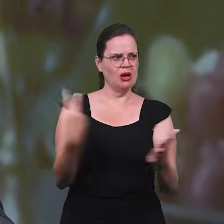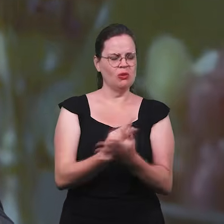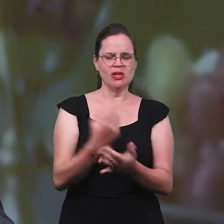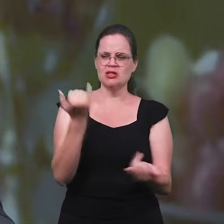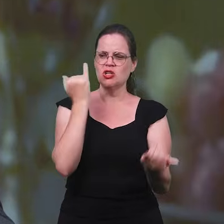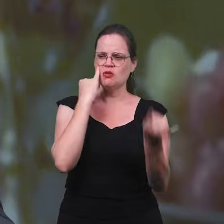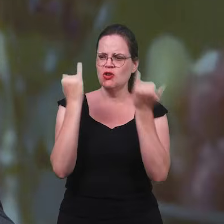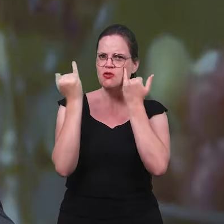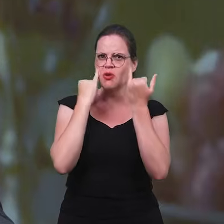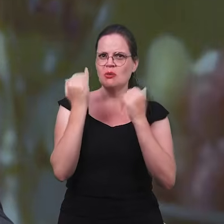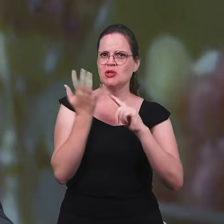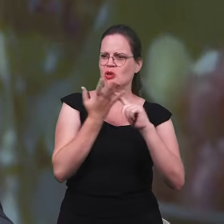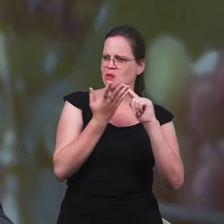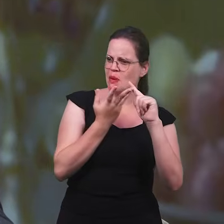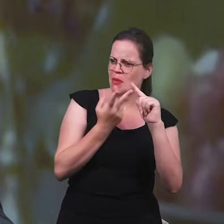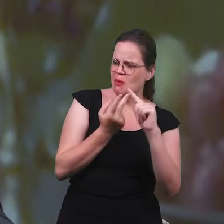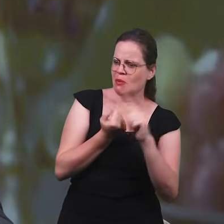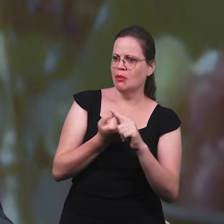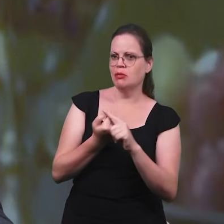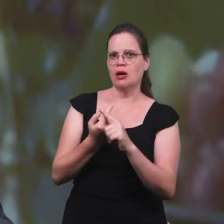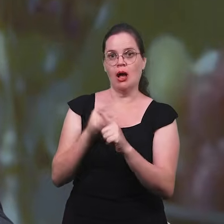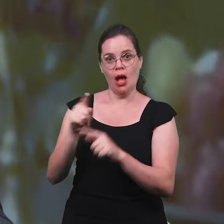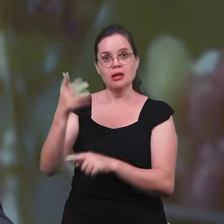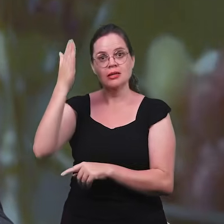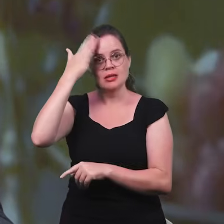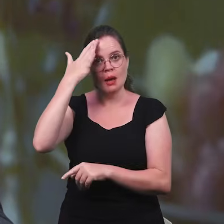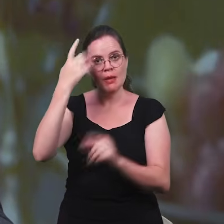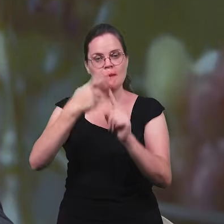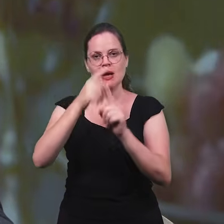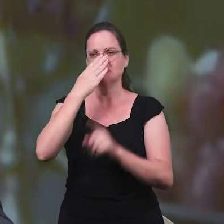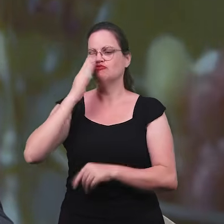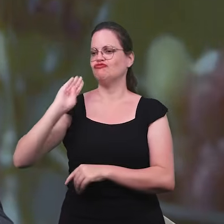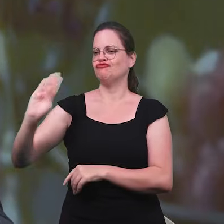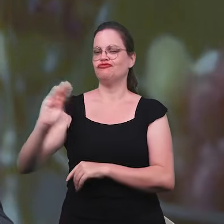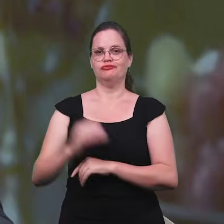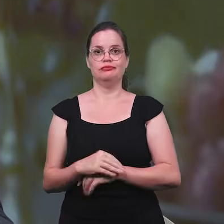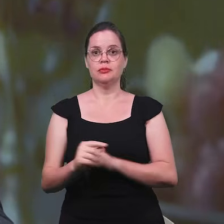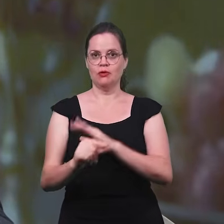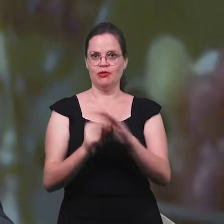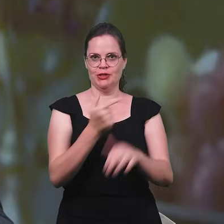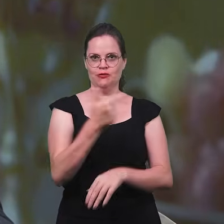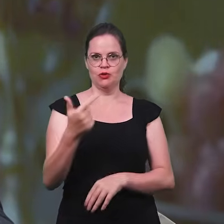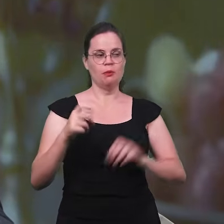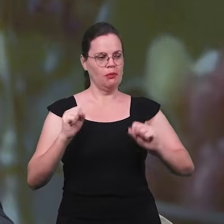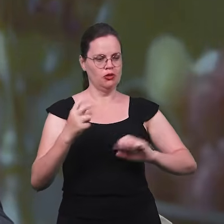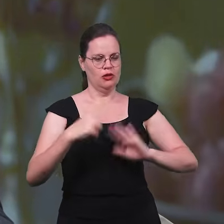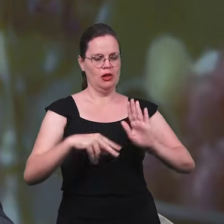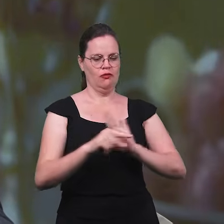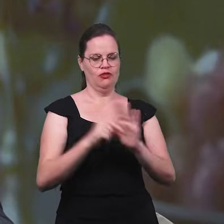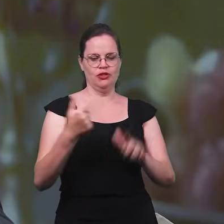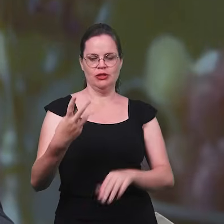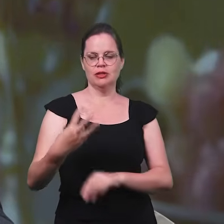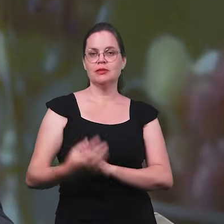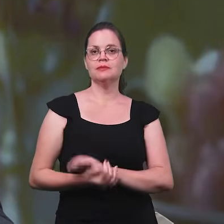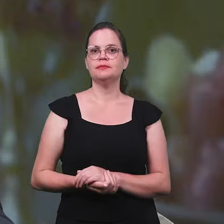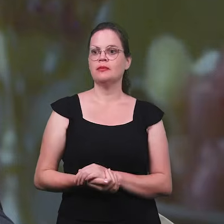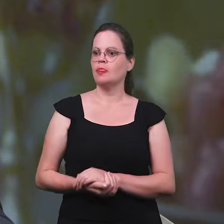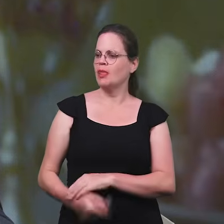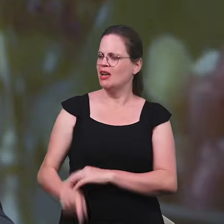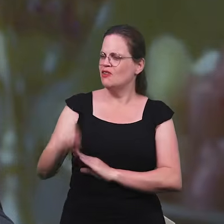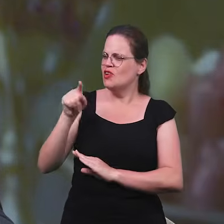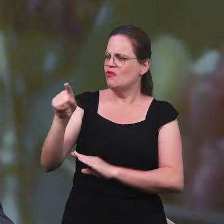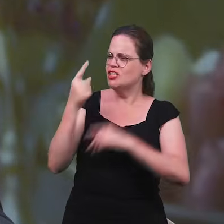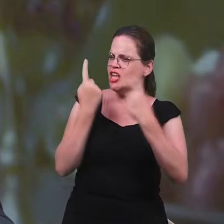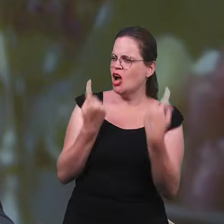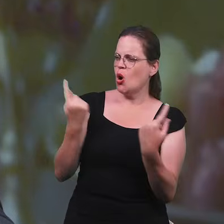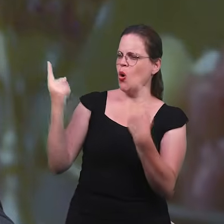mas desprezou, não é? Sim. O verso 22, né? Agora pode ler o 23 e também. E te levantaste contra o Senhor